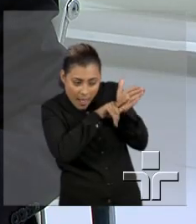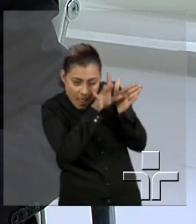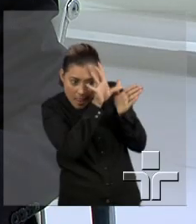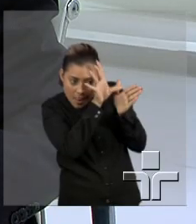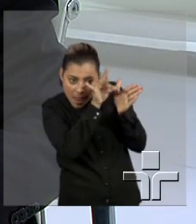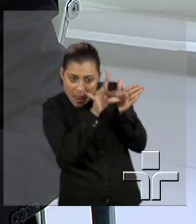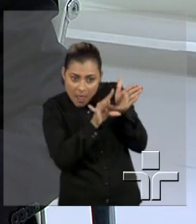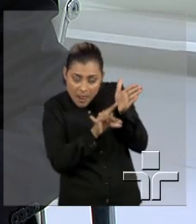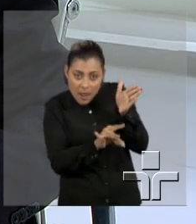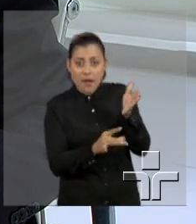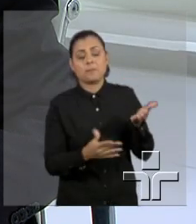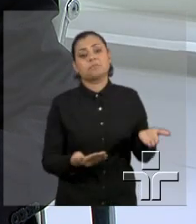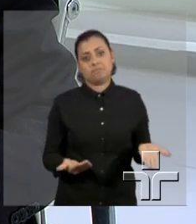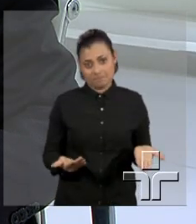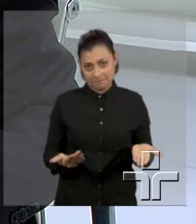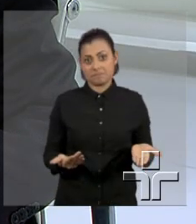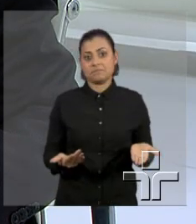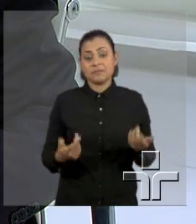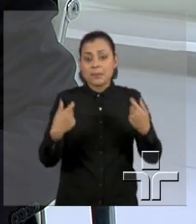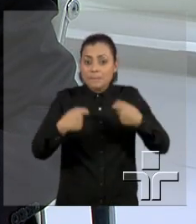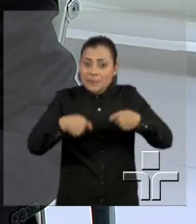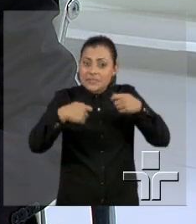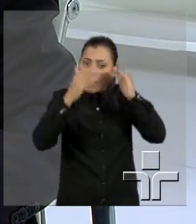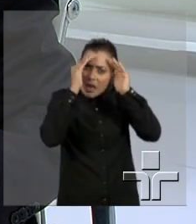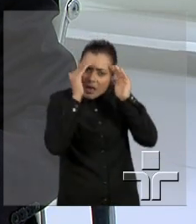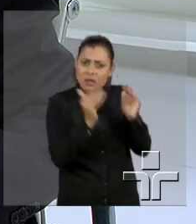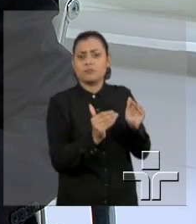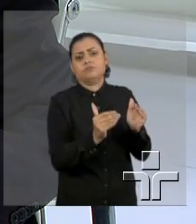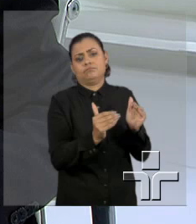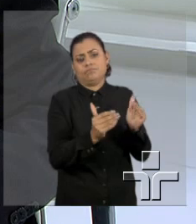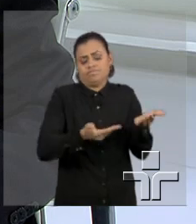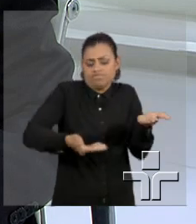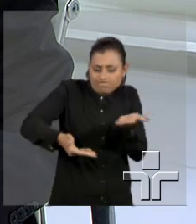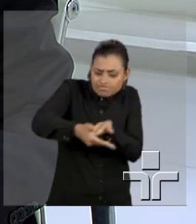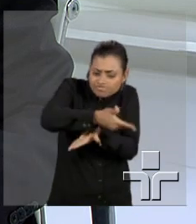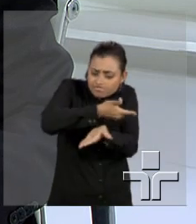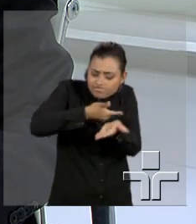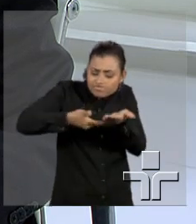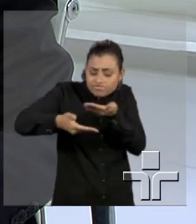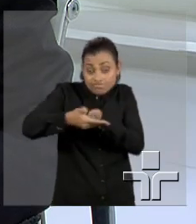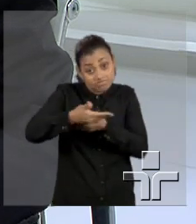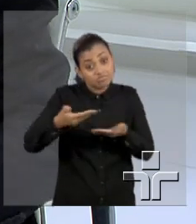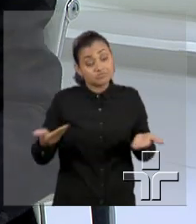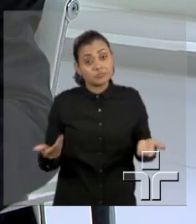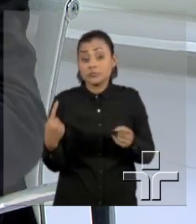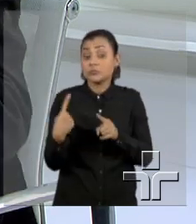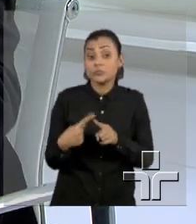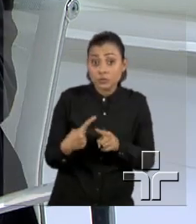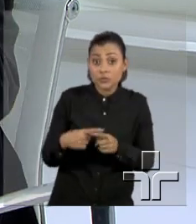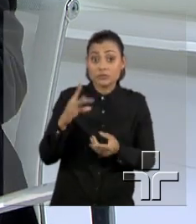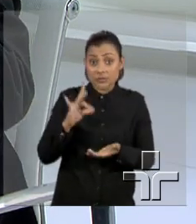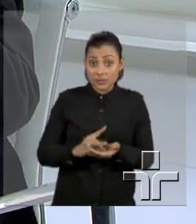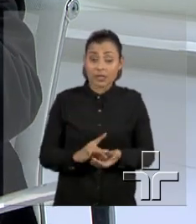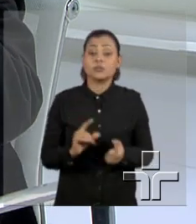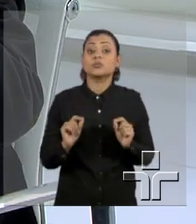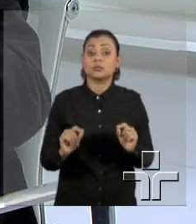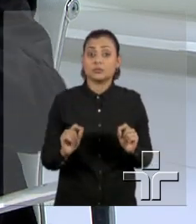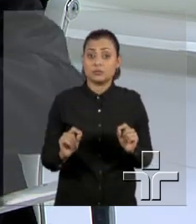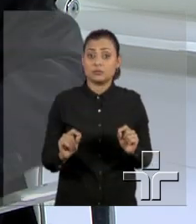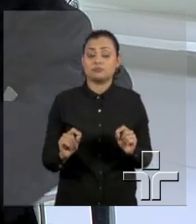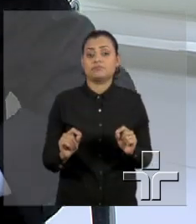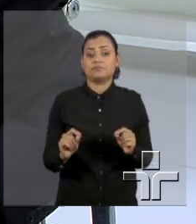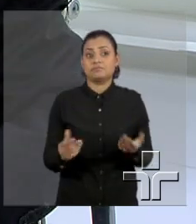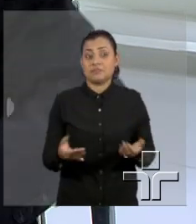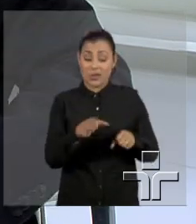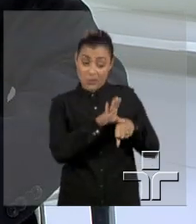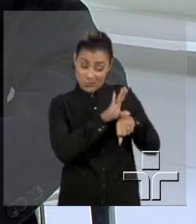discutir, dialogar respeitosamente, não é? porque ela, na companhia